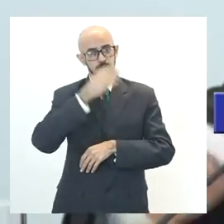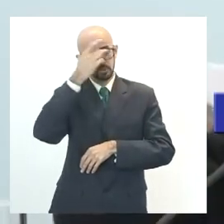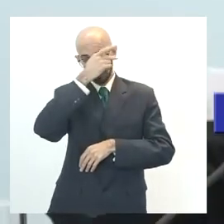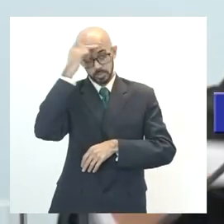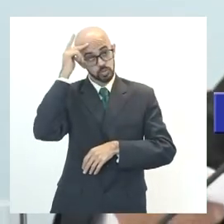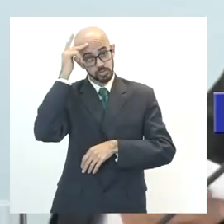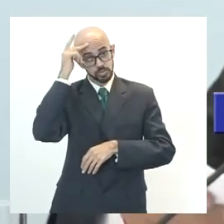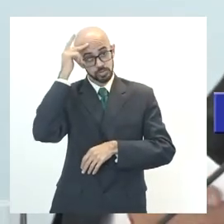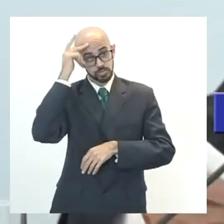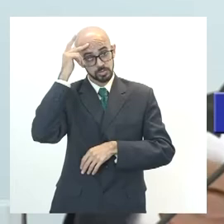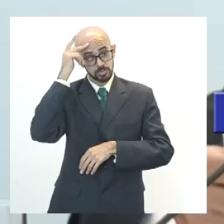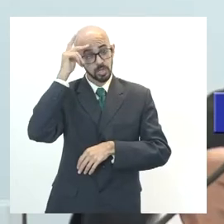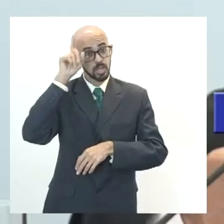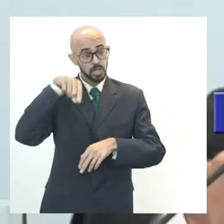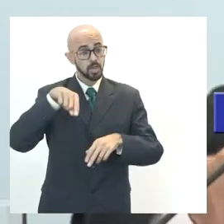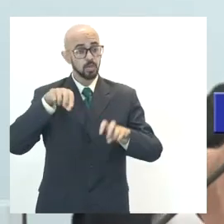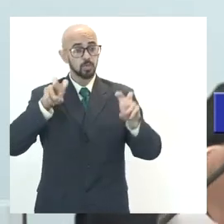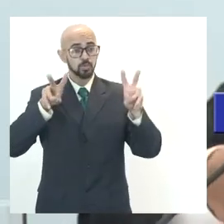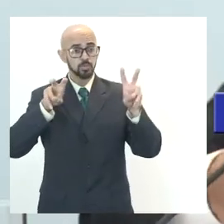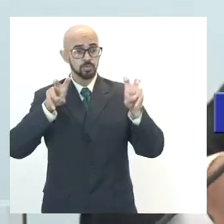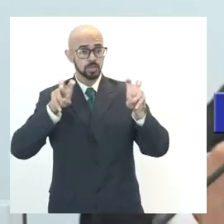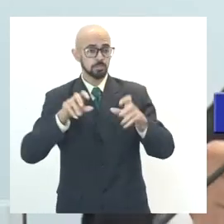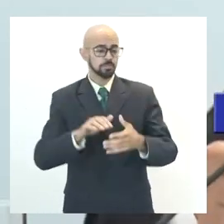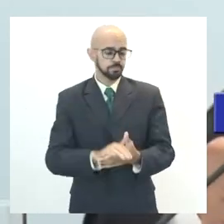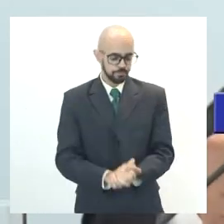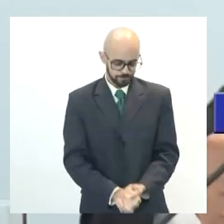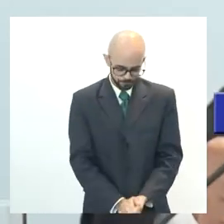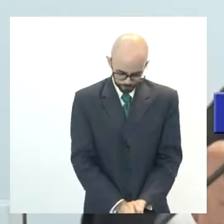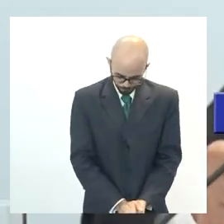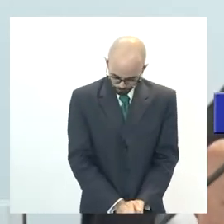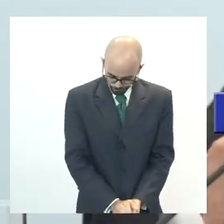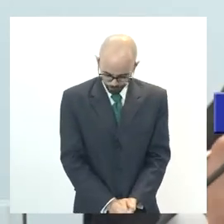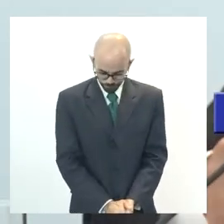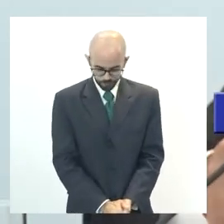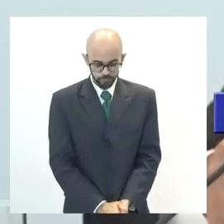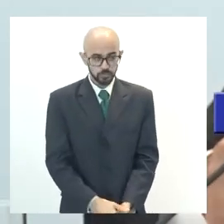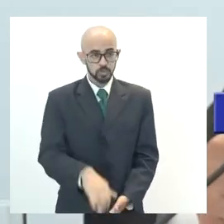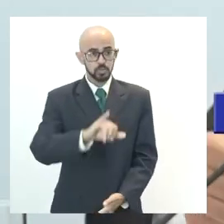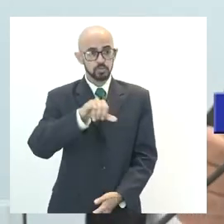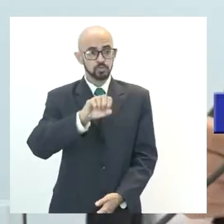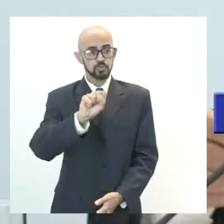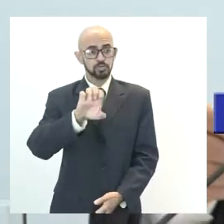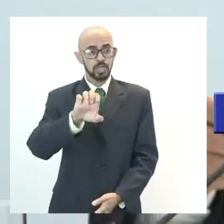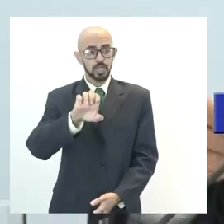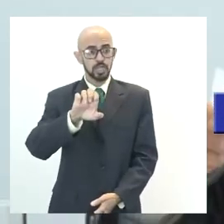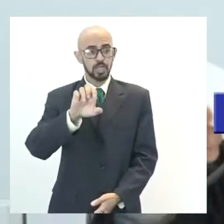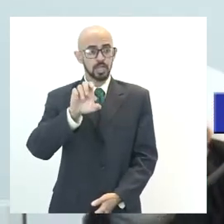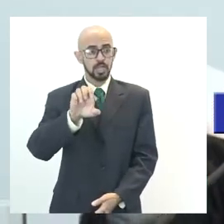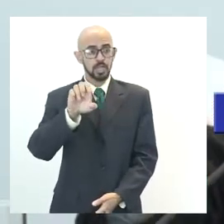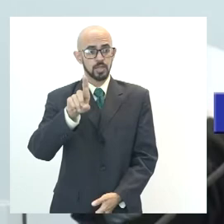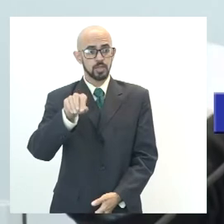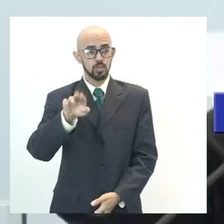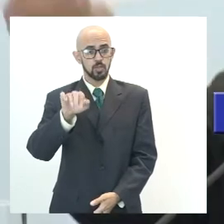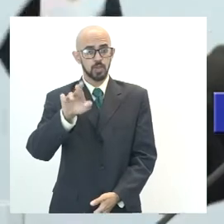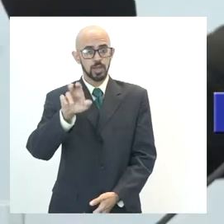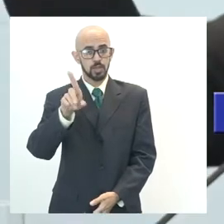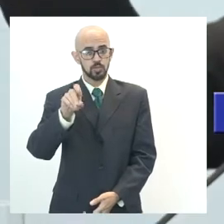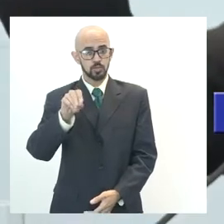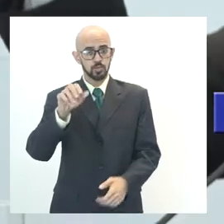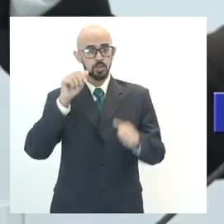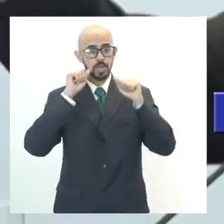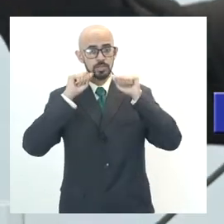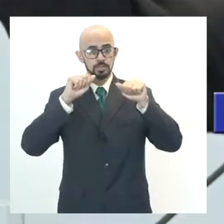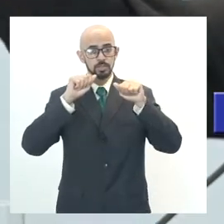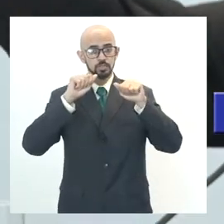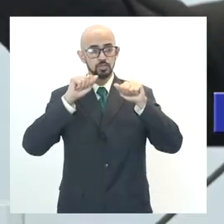é isto que é o tema não quero anunciar José Eduardo Magalhães da Silva assessor da deputada